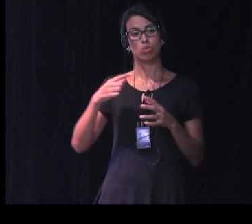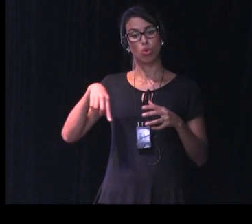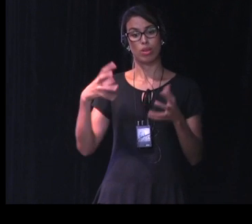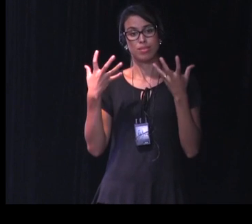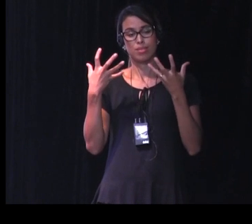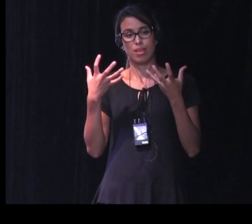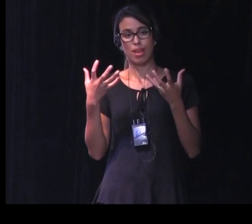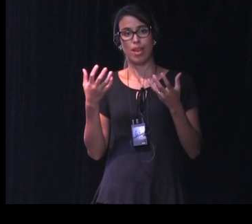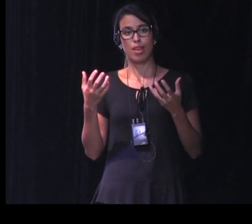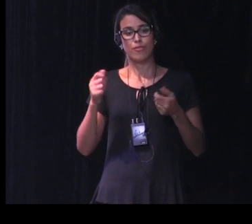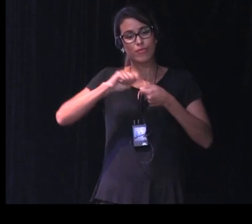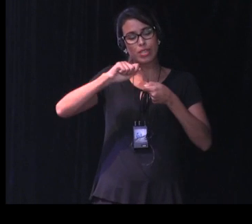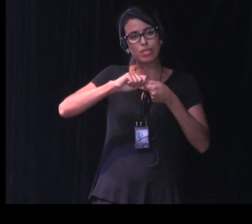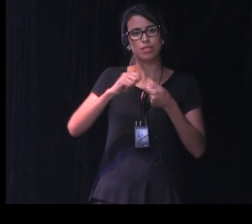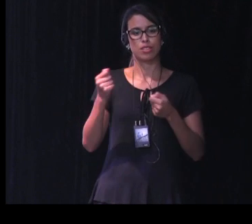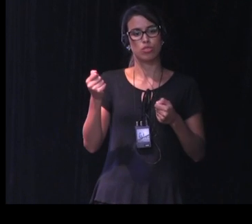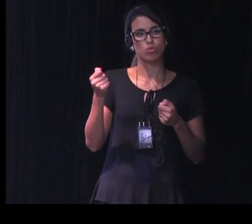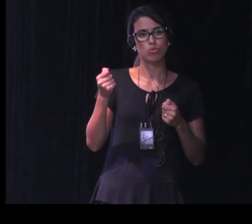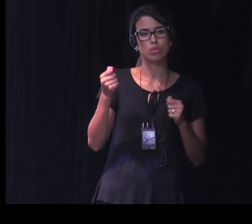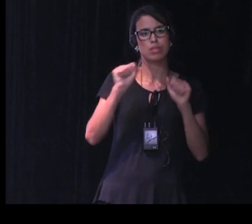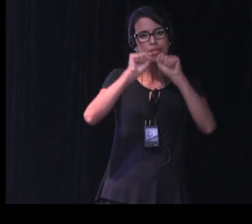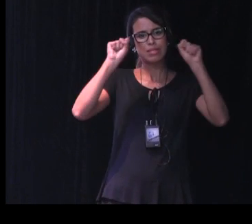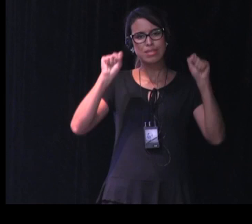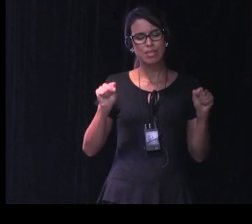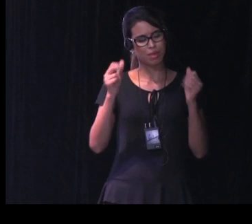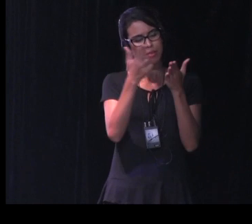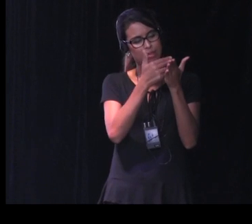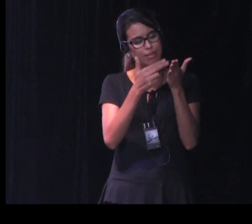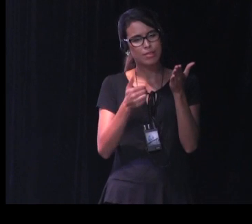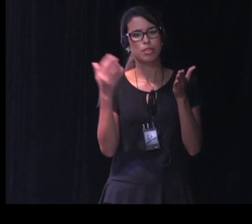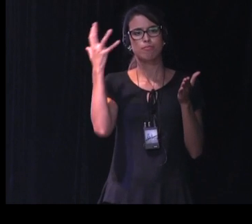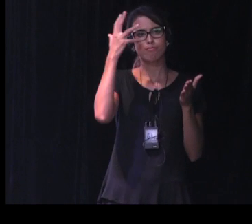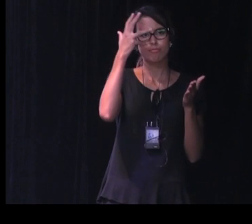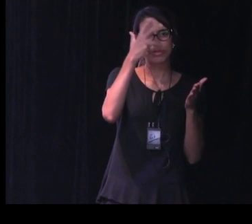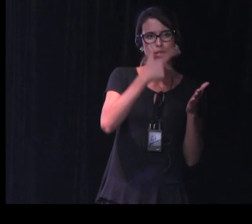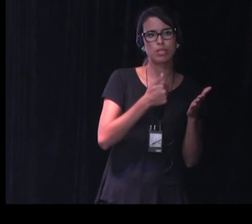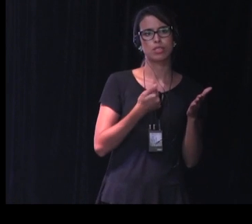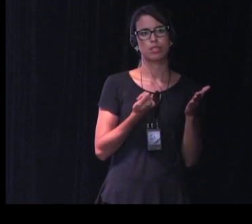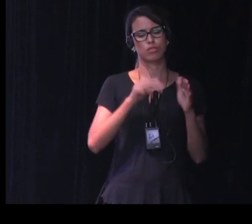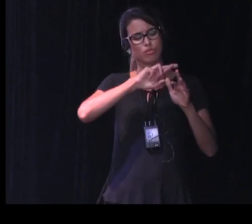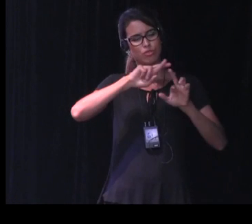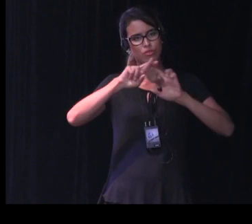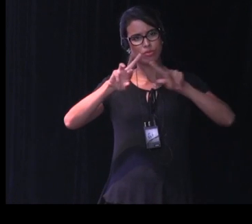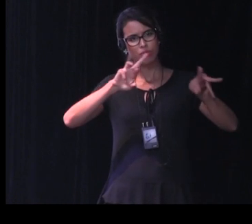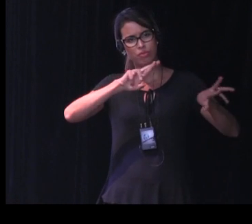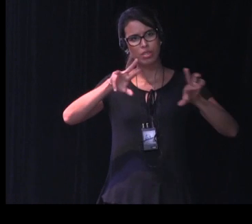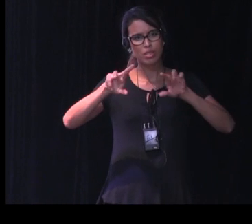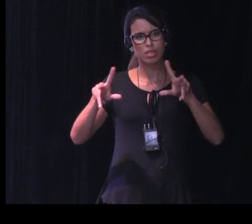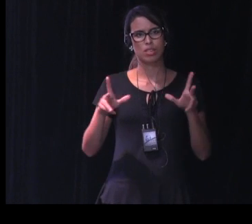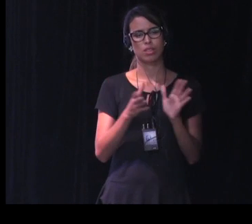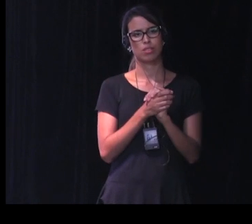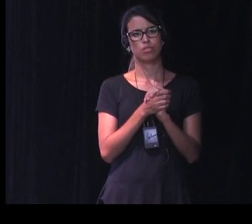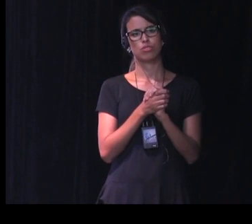Queremos voltar a recriar um sistema de desenho, de design, onde hajam